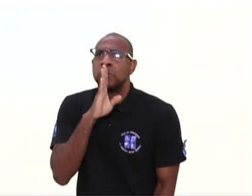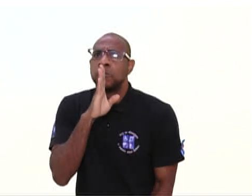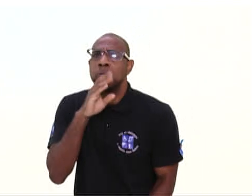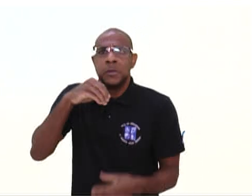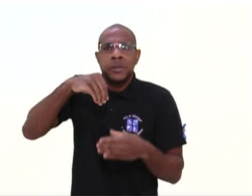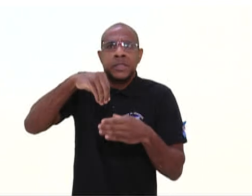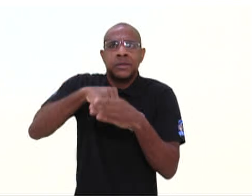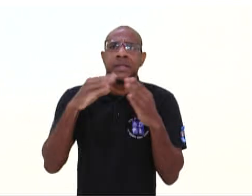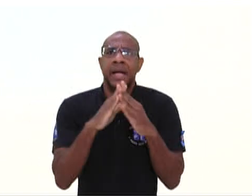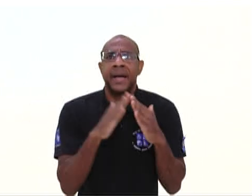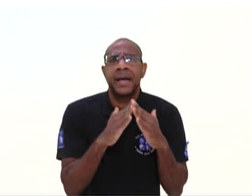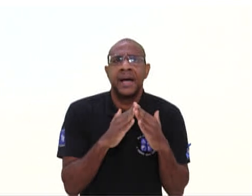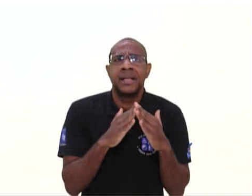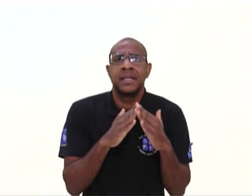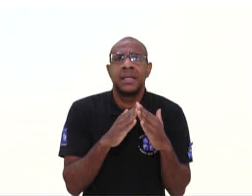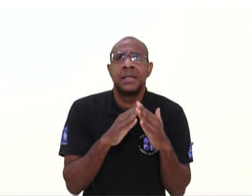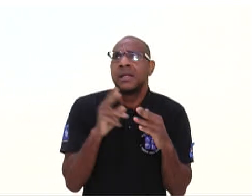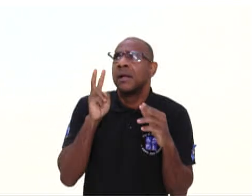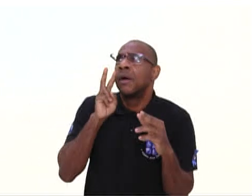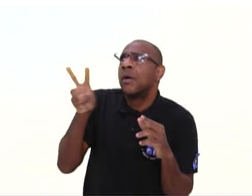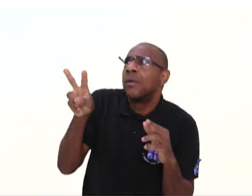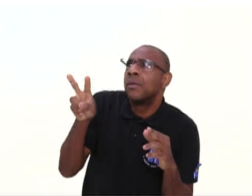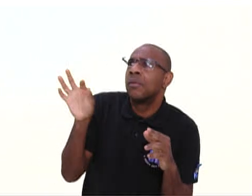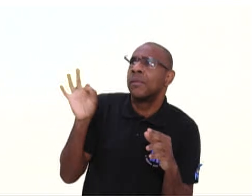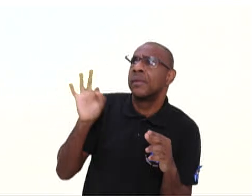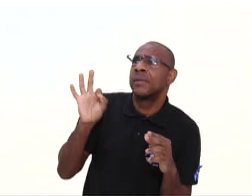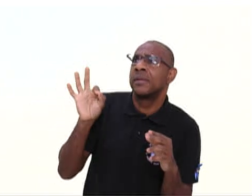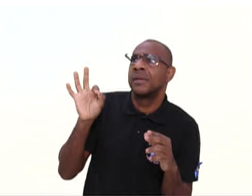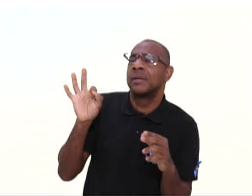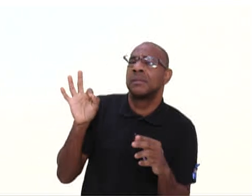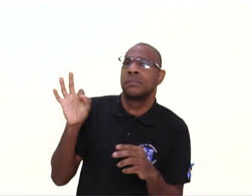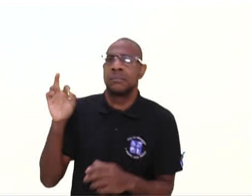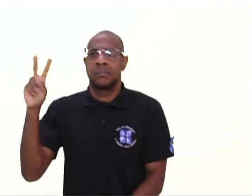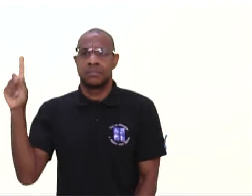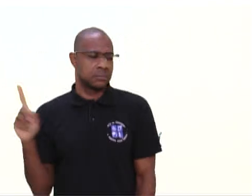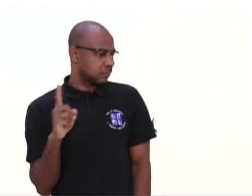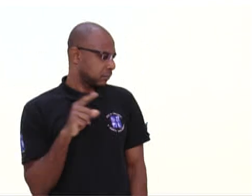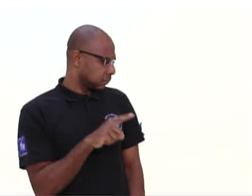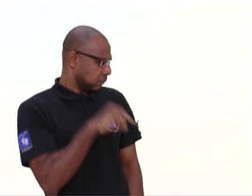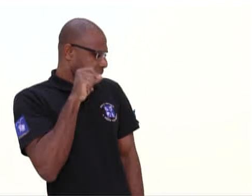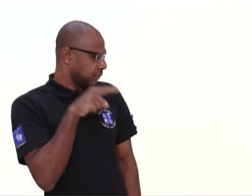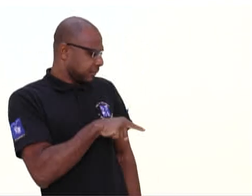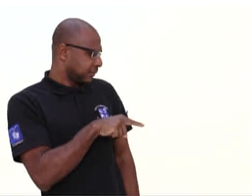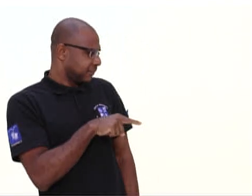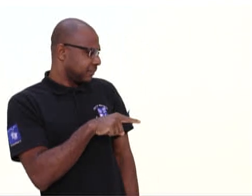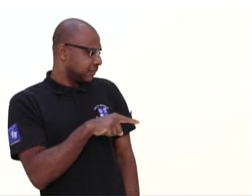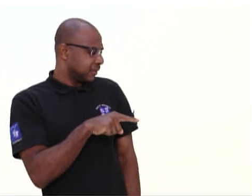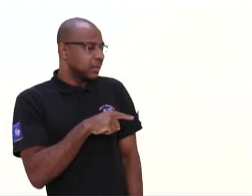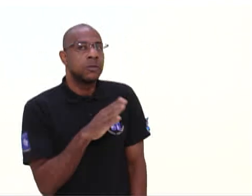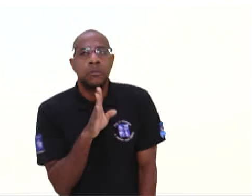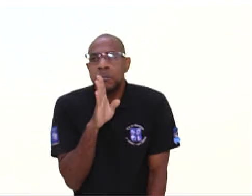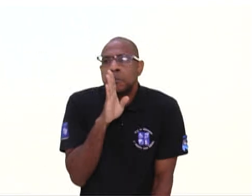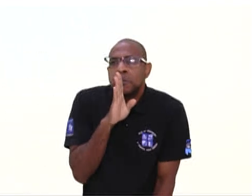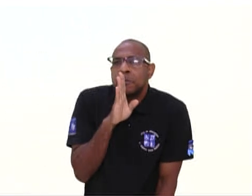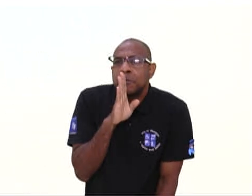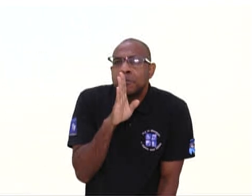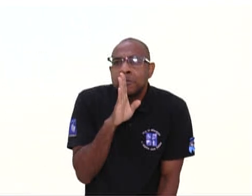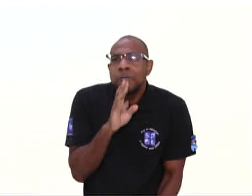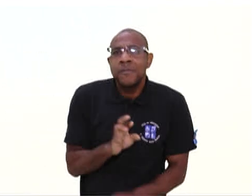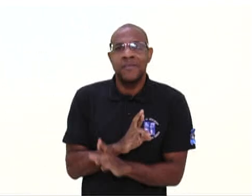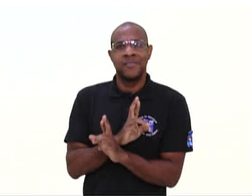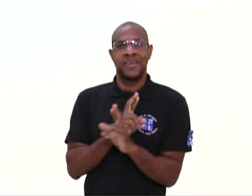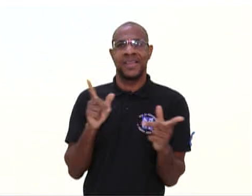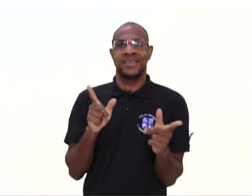ninguém, ninguém olhava para ela. Mesmo quando a escolheram, apalpando sua intimidade com indiferença, não